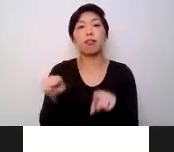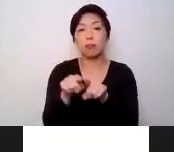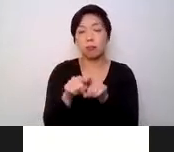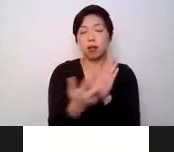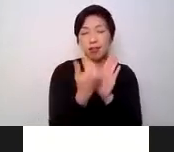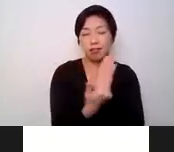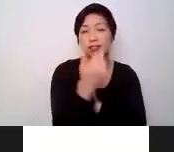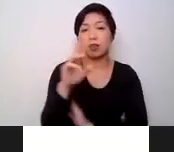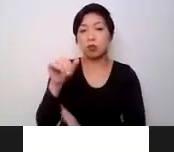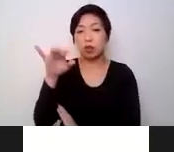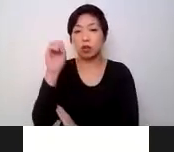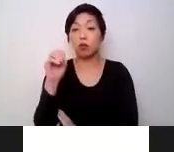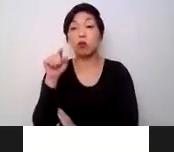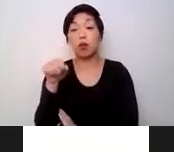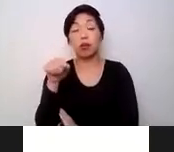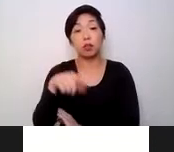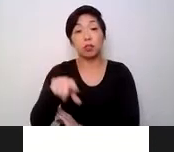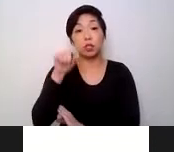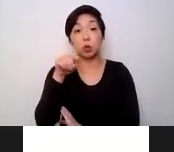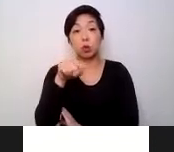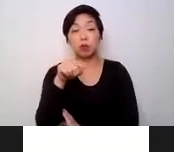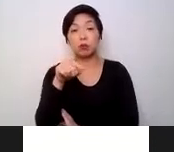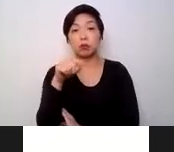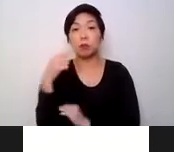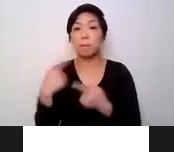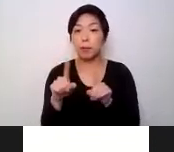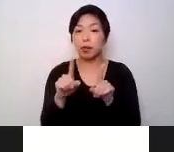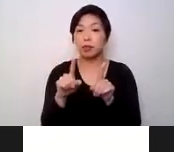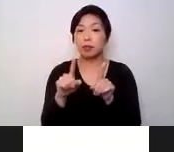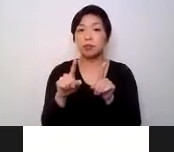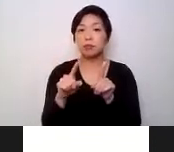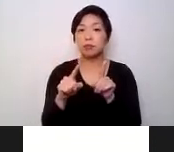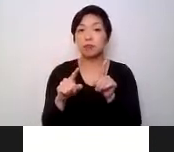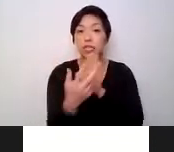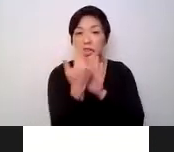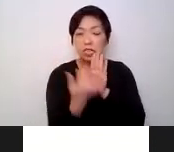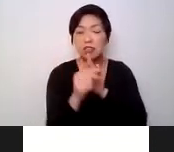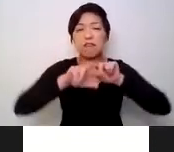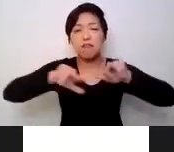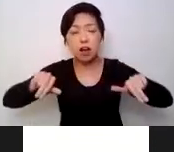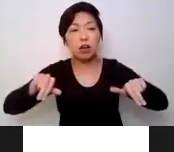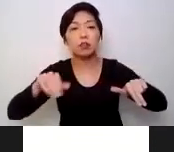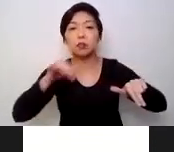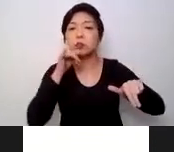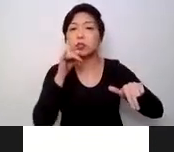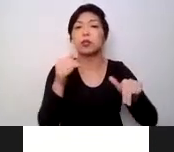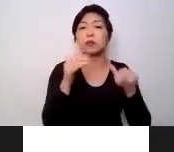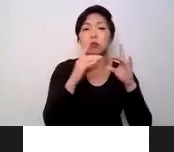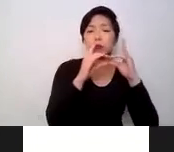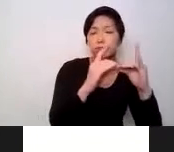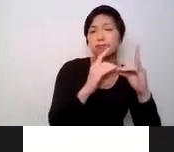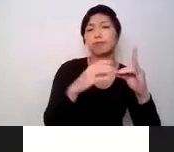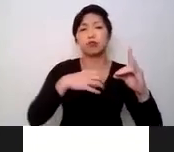gente viu ele escolhe por isso mas ele desenvolve diversos desenhos com a alteração da posição da lápide cercamento a campa